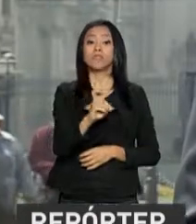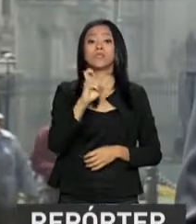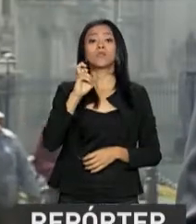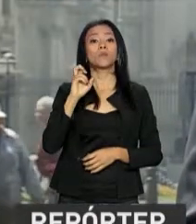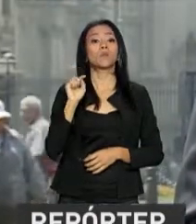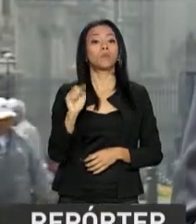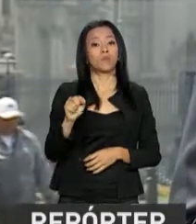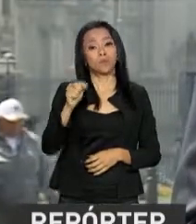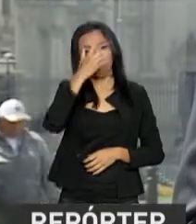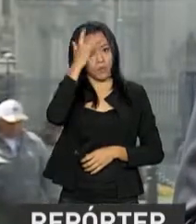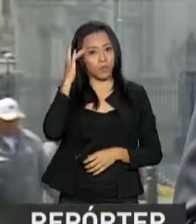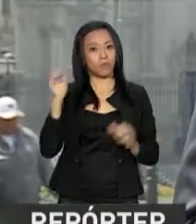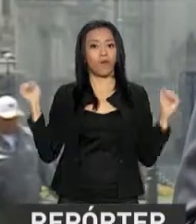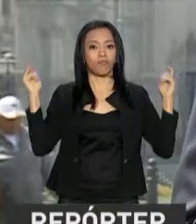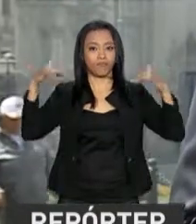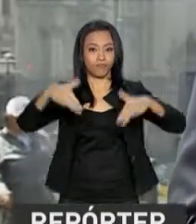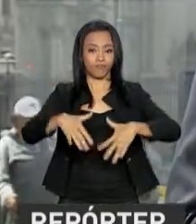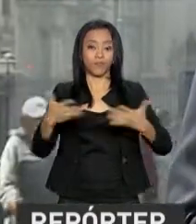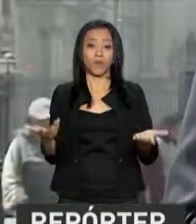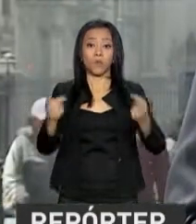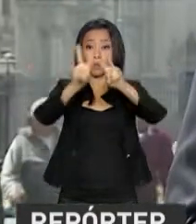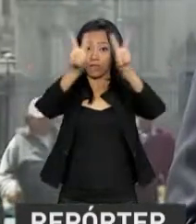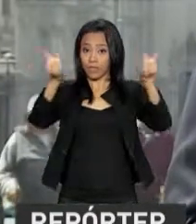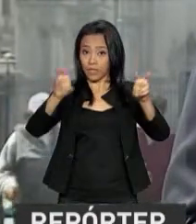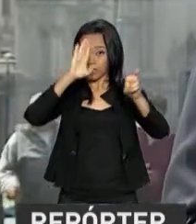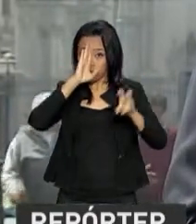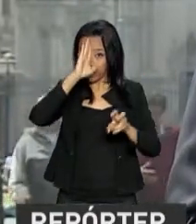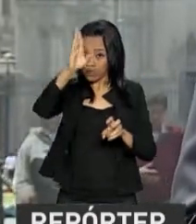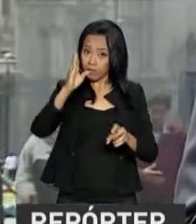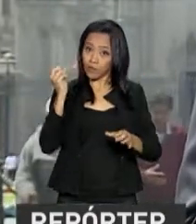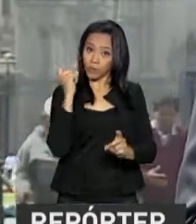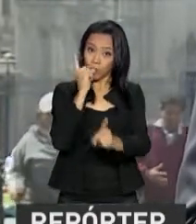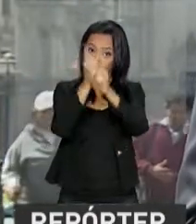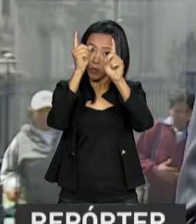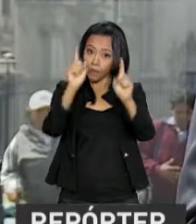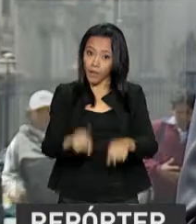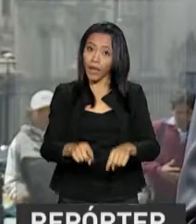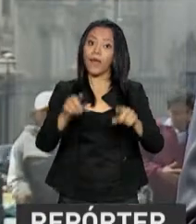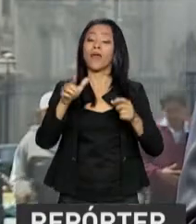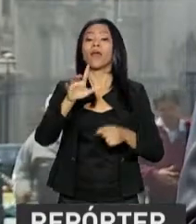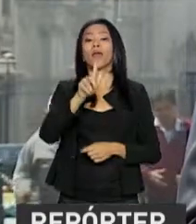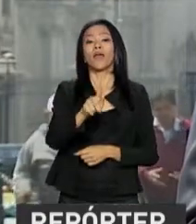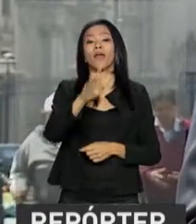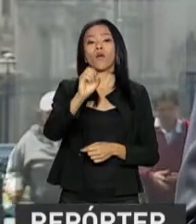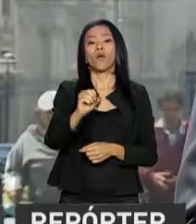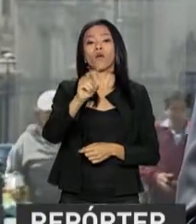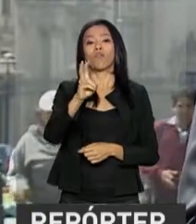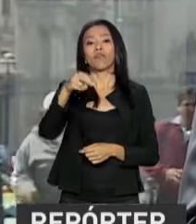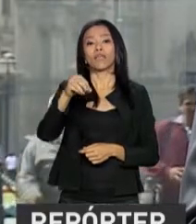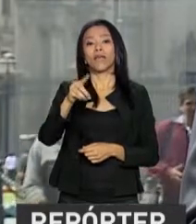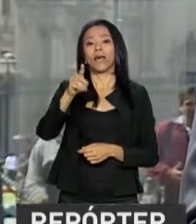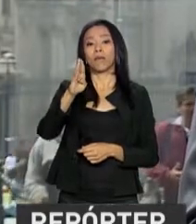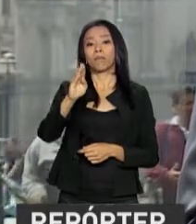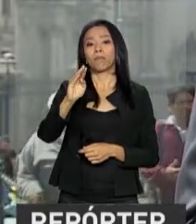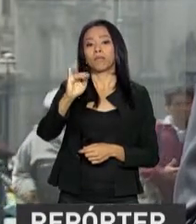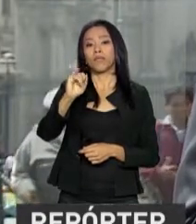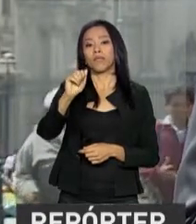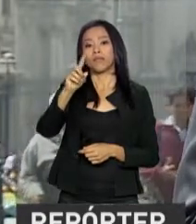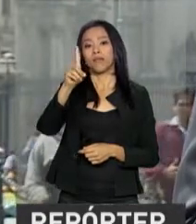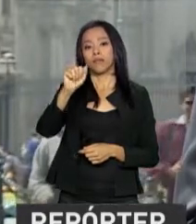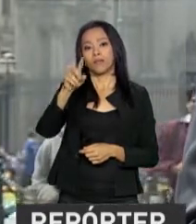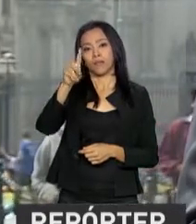a cúpula o tema central desta edição é a governabilidade democrática contra a corrupção